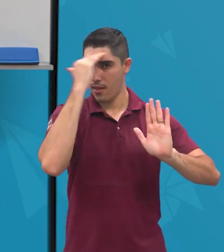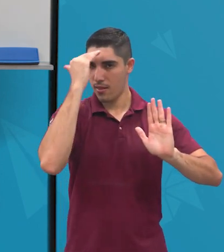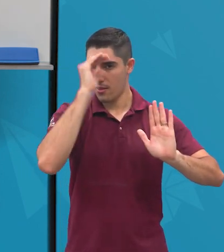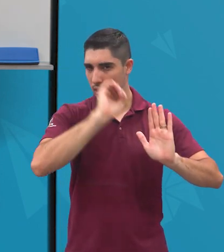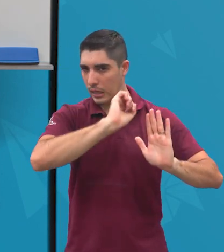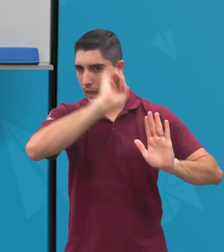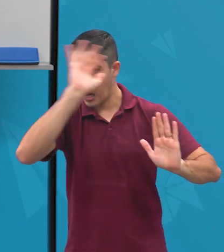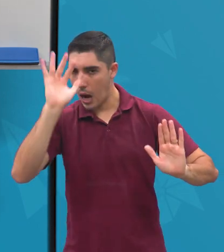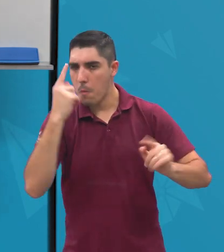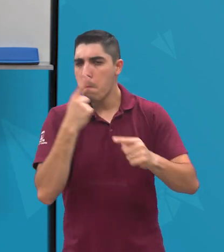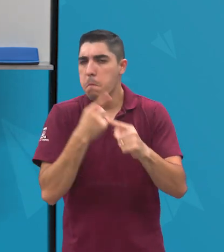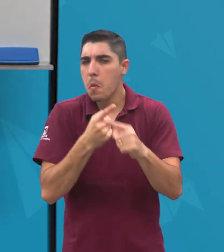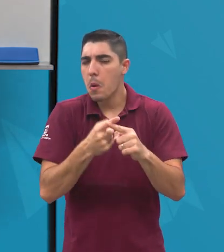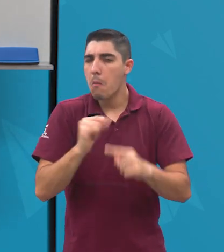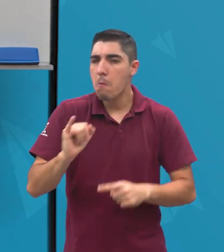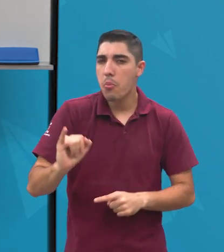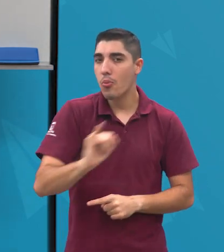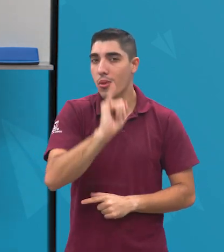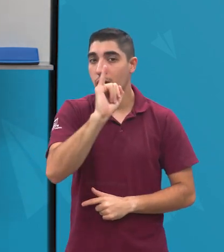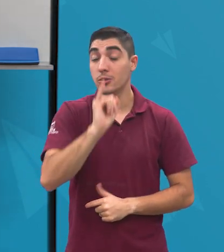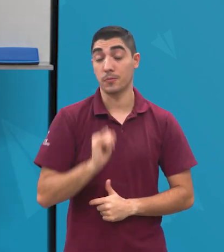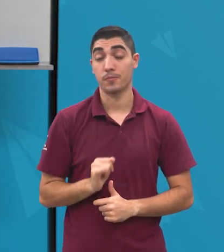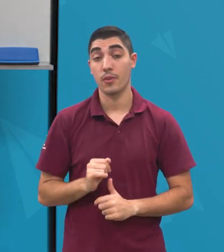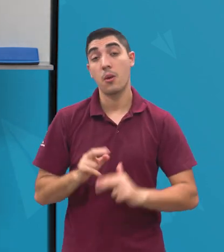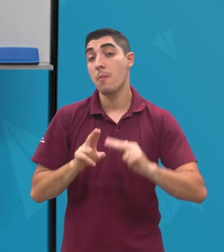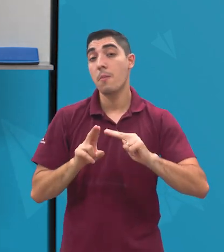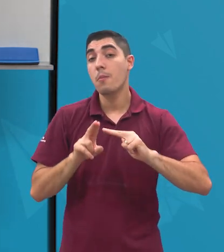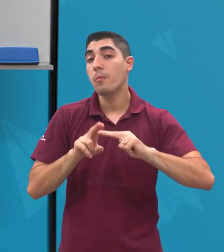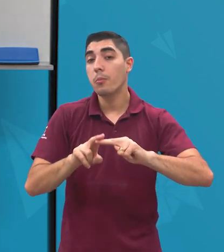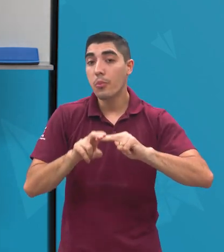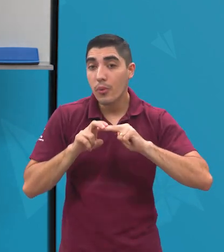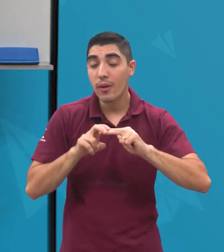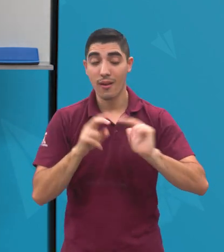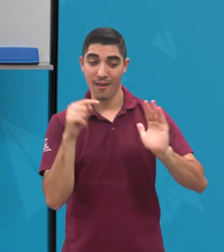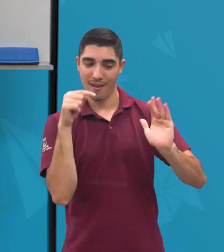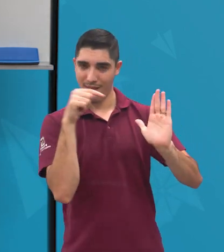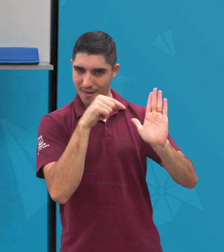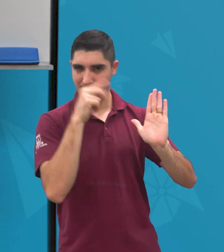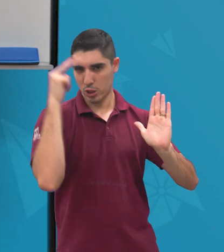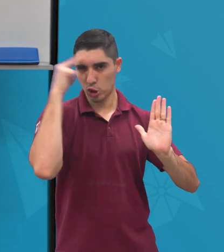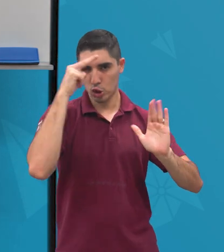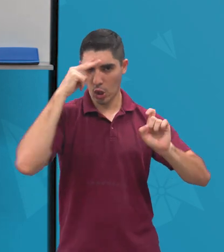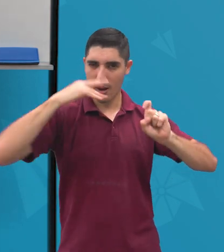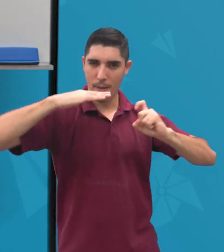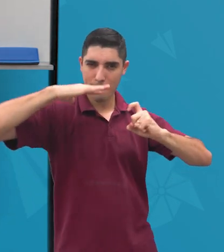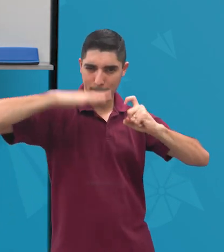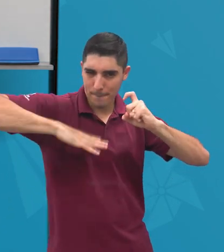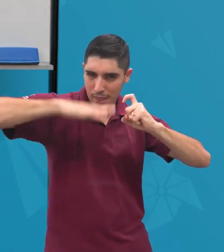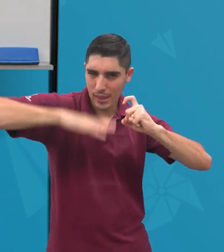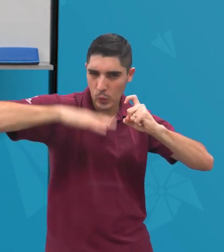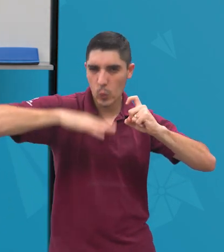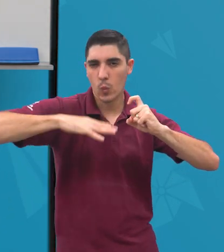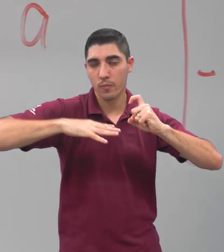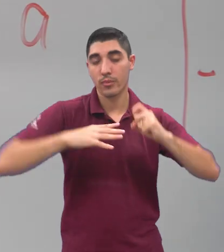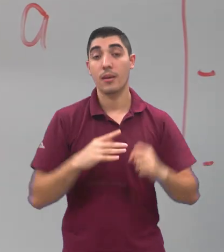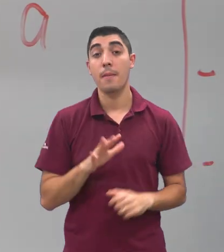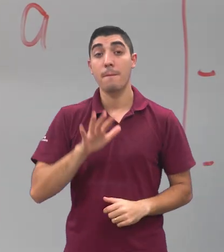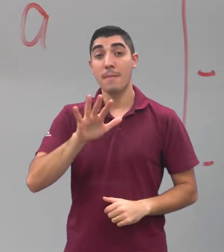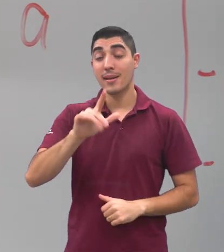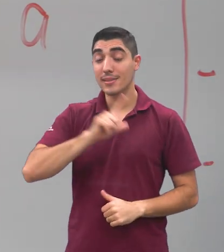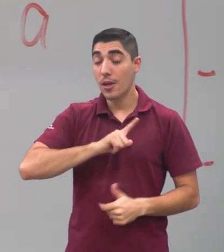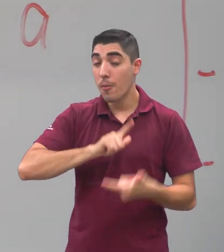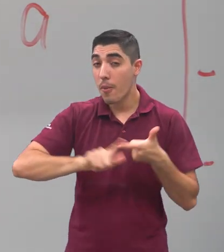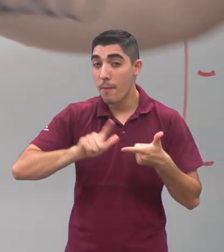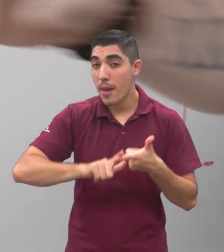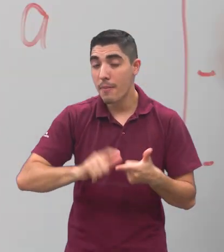estou falando para vocês é o fato de que se trata de um mito que gira em torno do problema